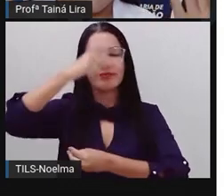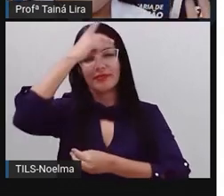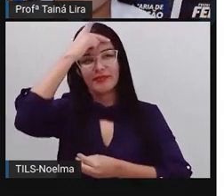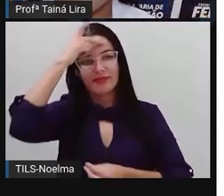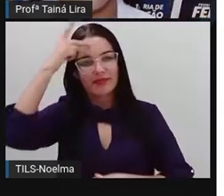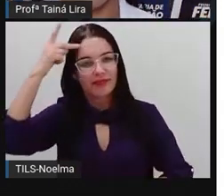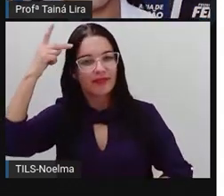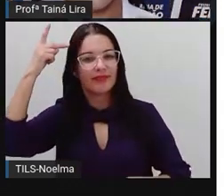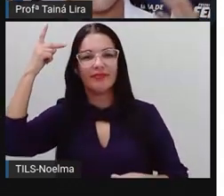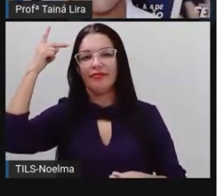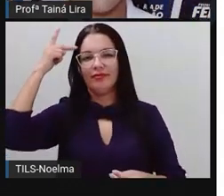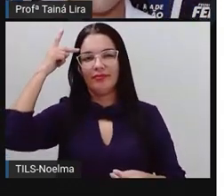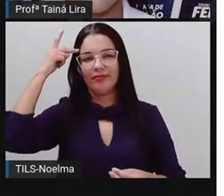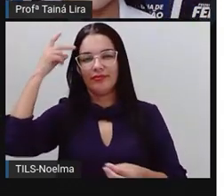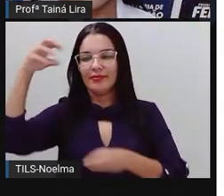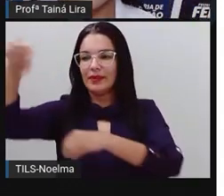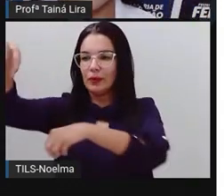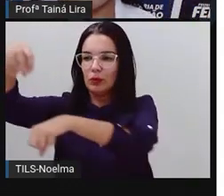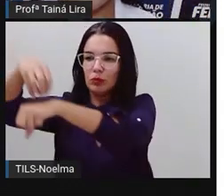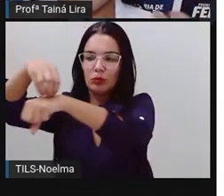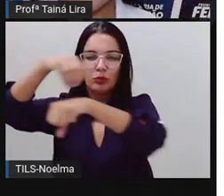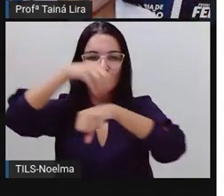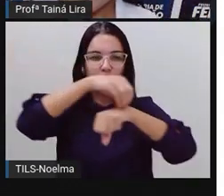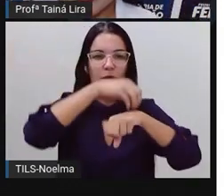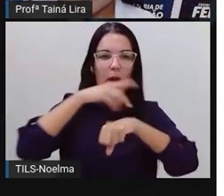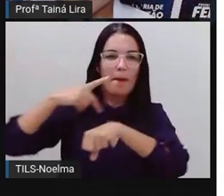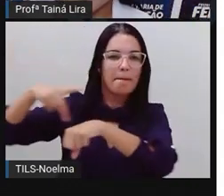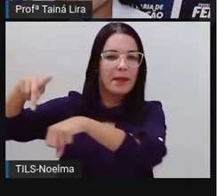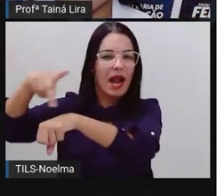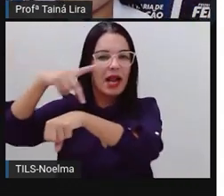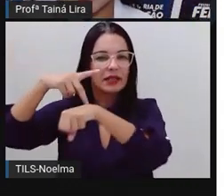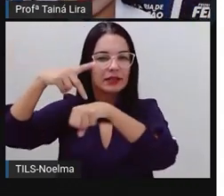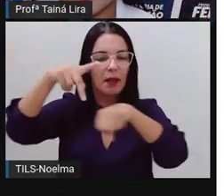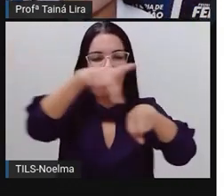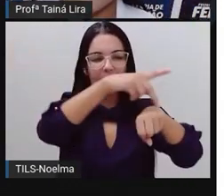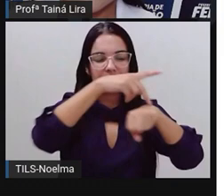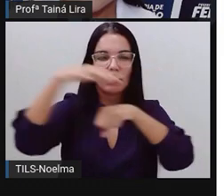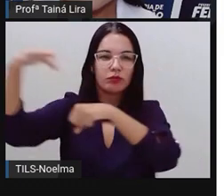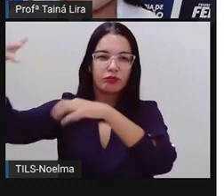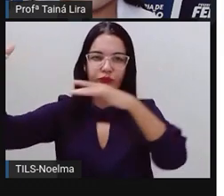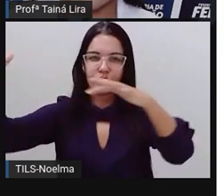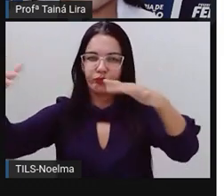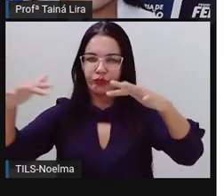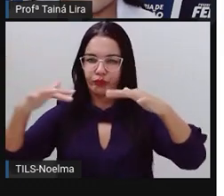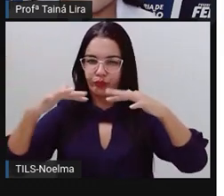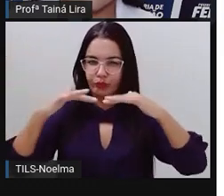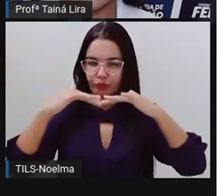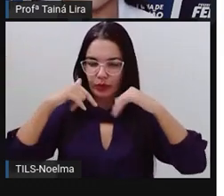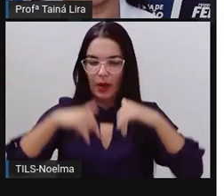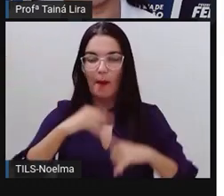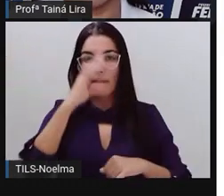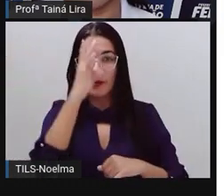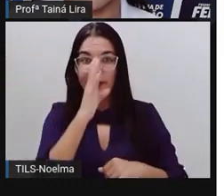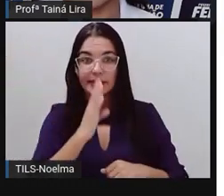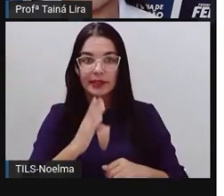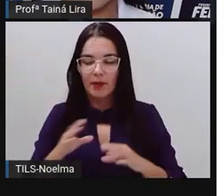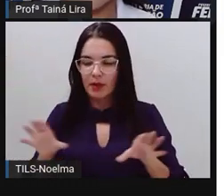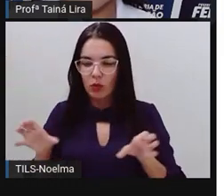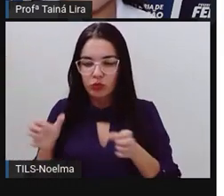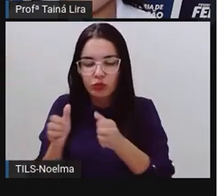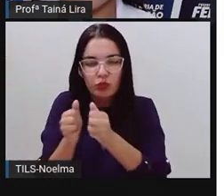vários povos que vieram para o Brasil na verdade que se juntar se